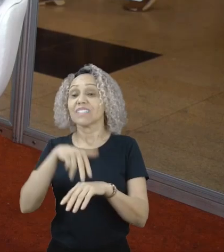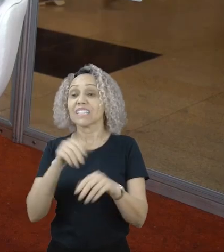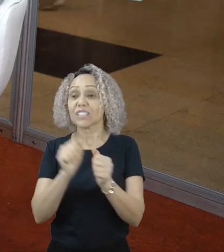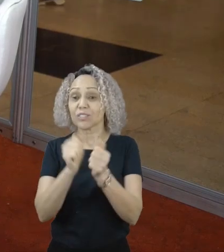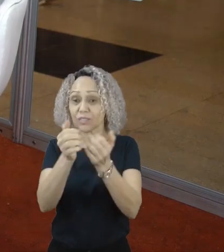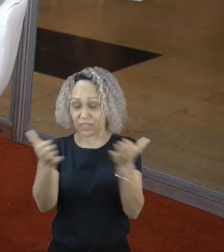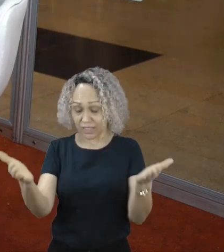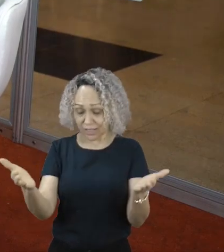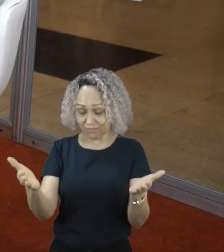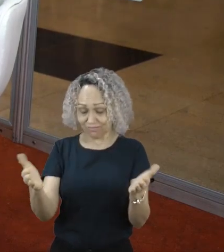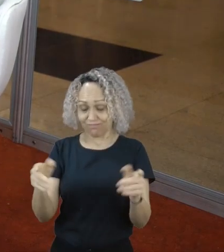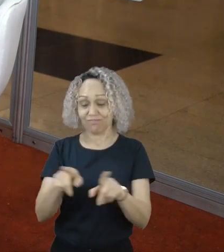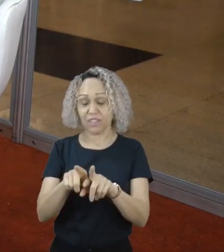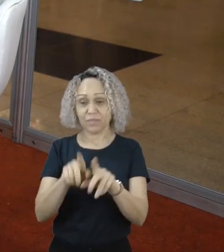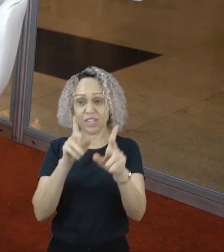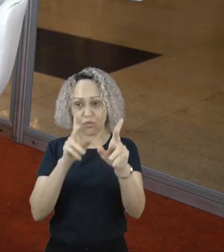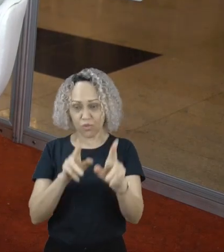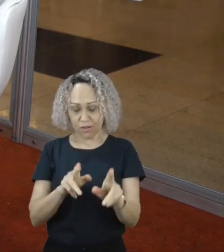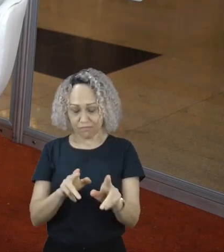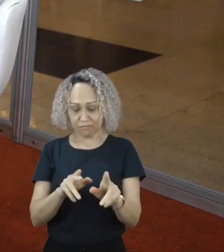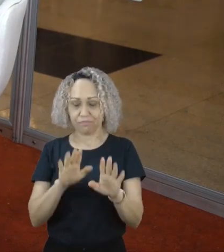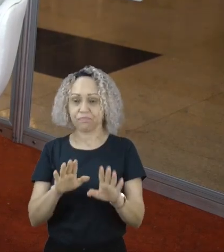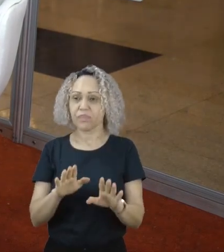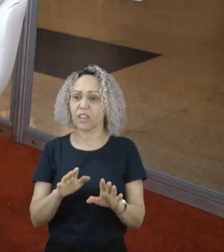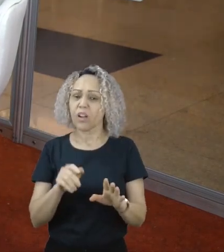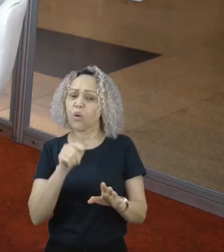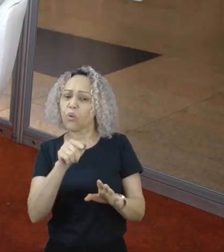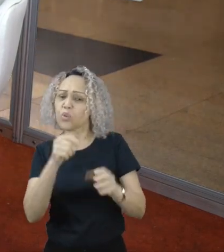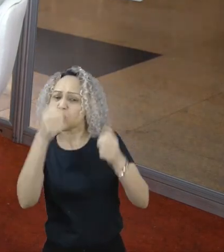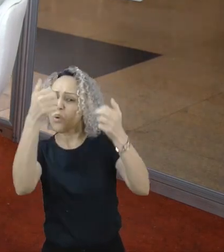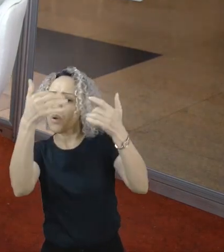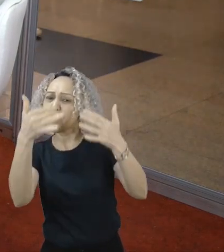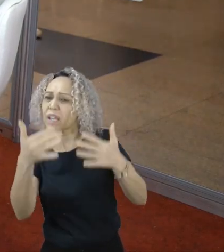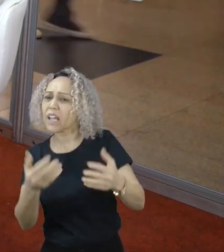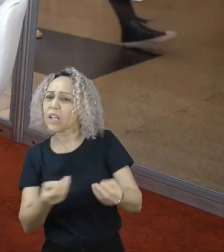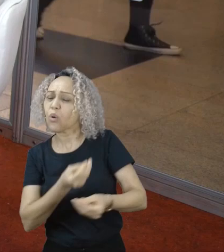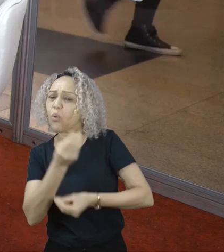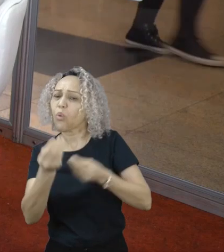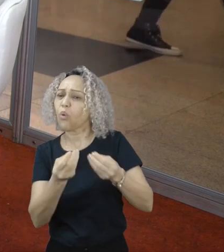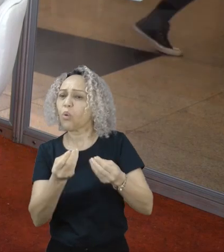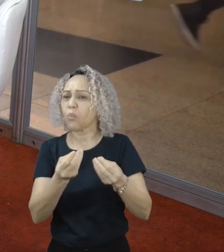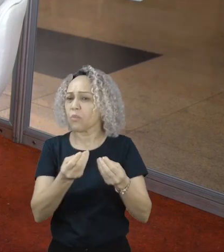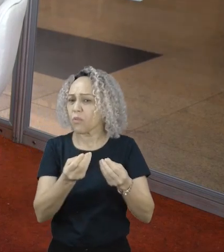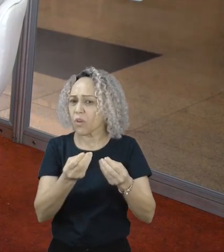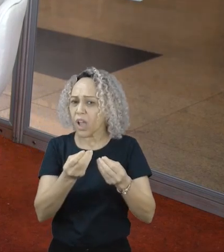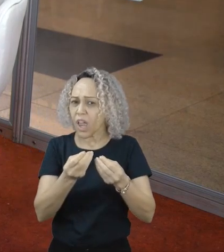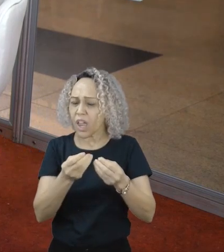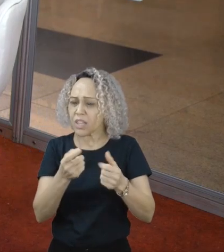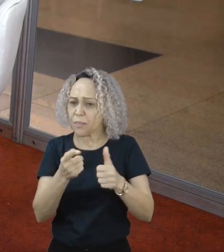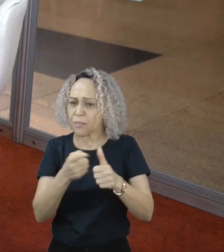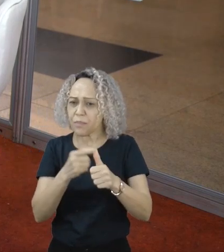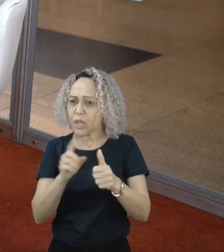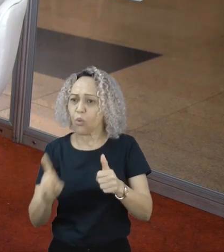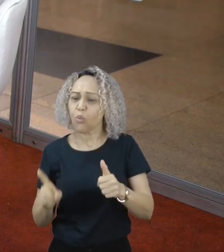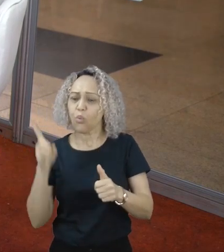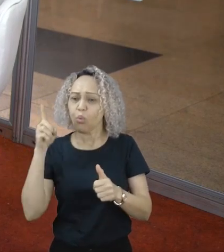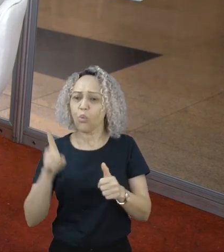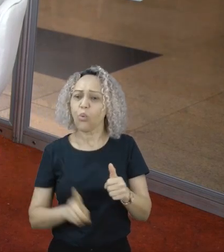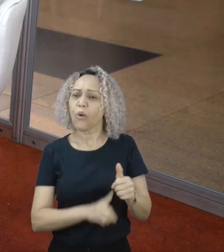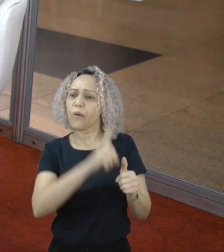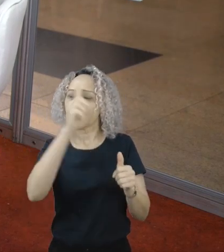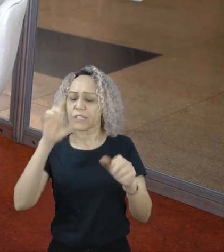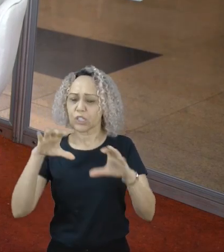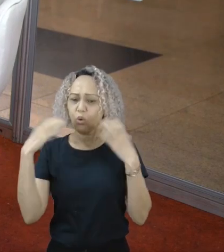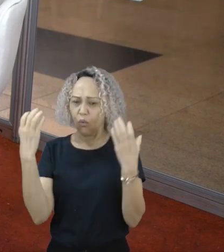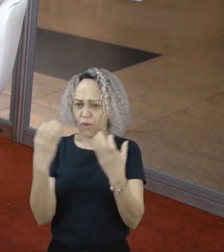queria que a gente começasse a conversa com o senhor explicando um pouquinho sobre o painel que o senhor está participando nesse primeiro dia de conferência. Eu vim aqui na